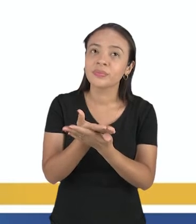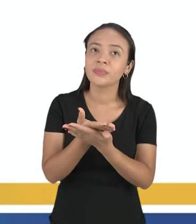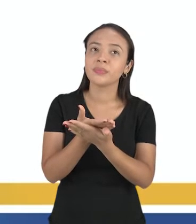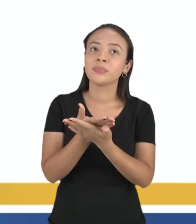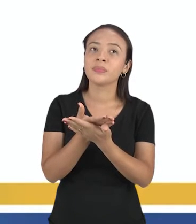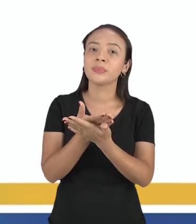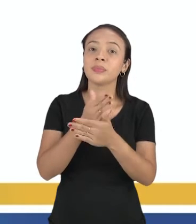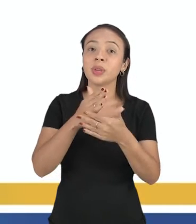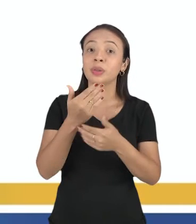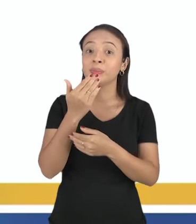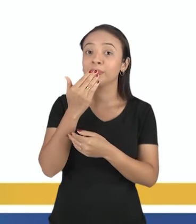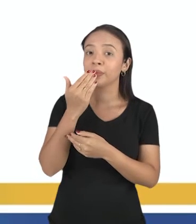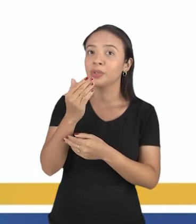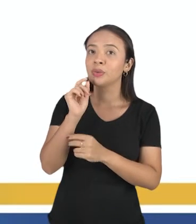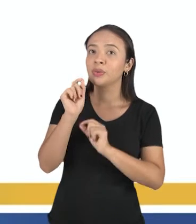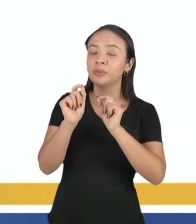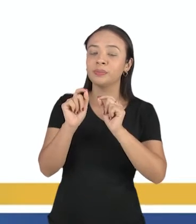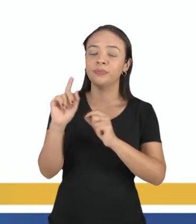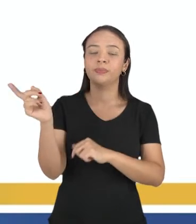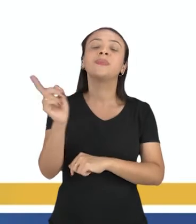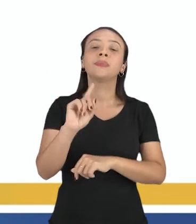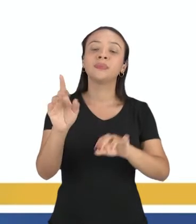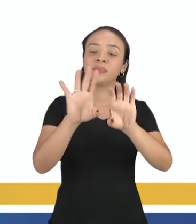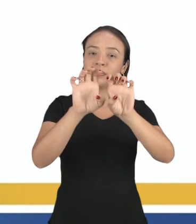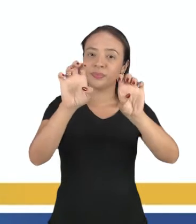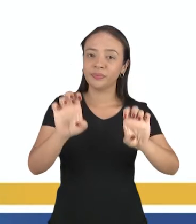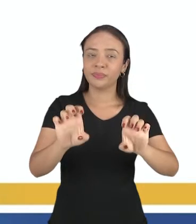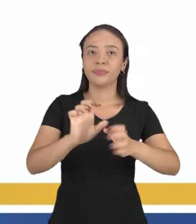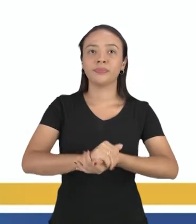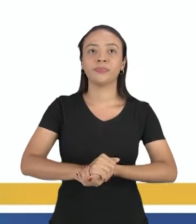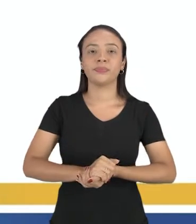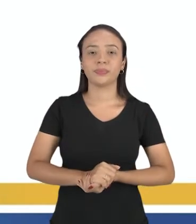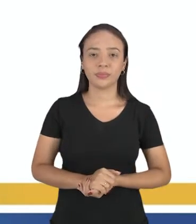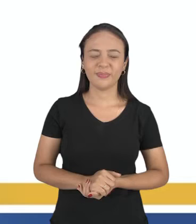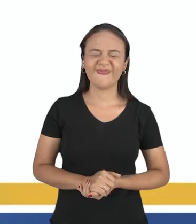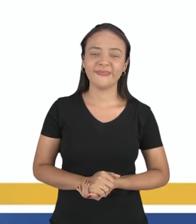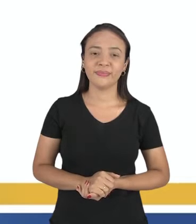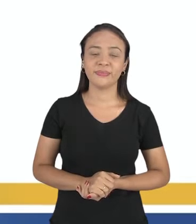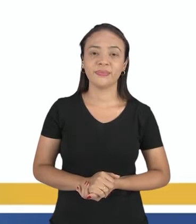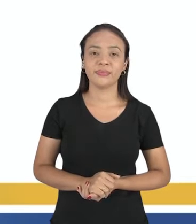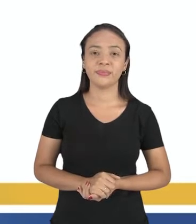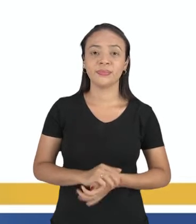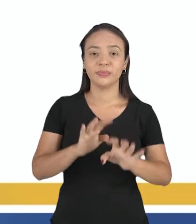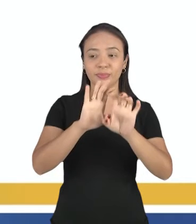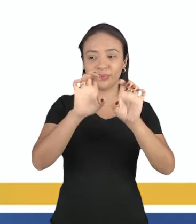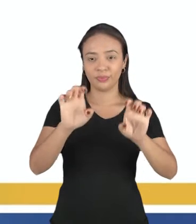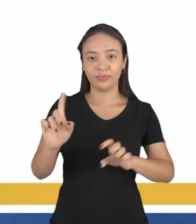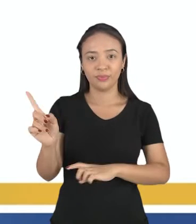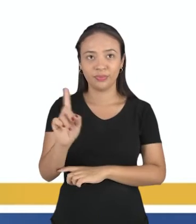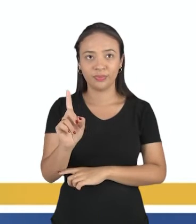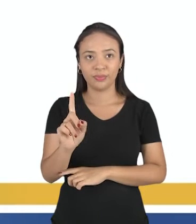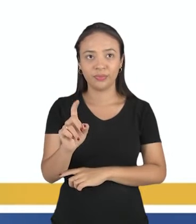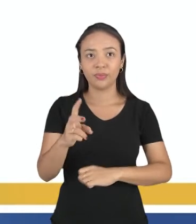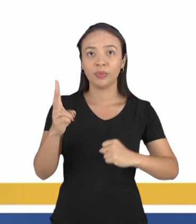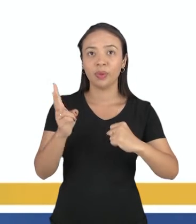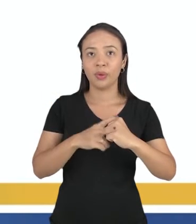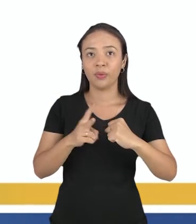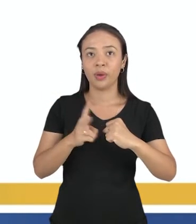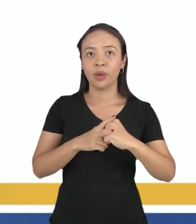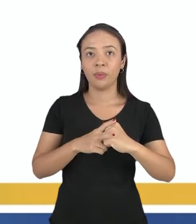estou pedindo na forma negativa. Quero na forma negativa e o verbo é